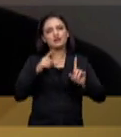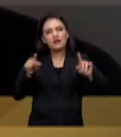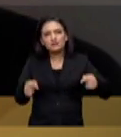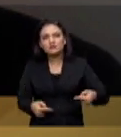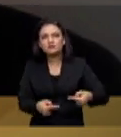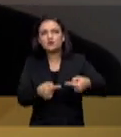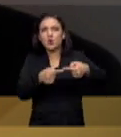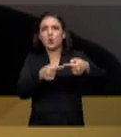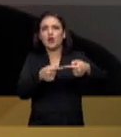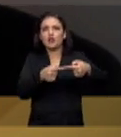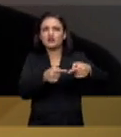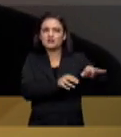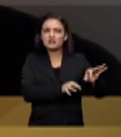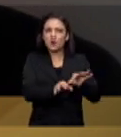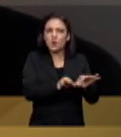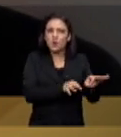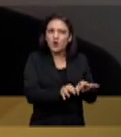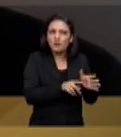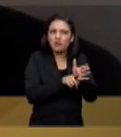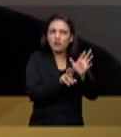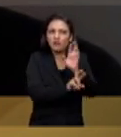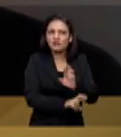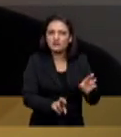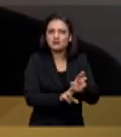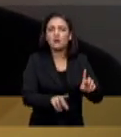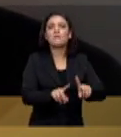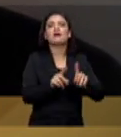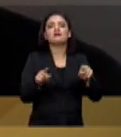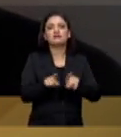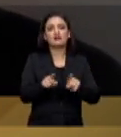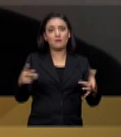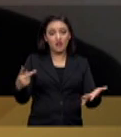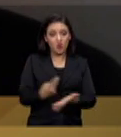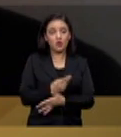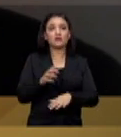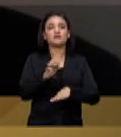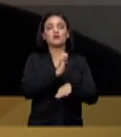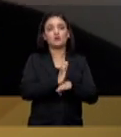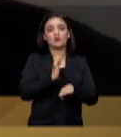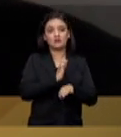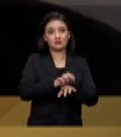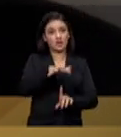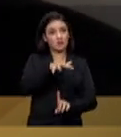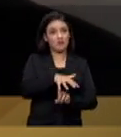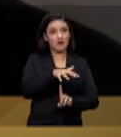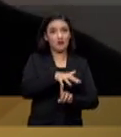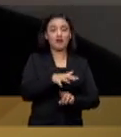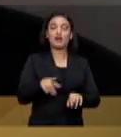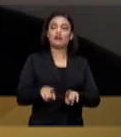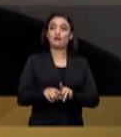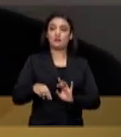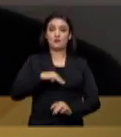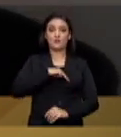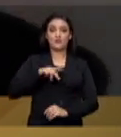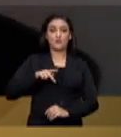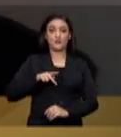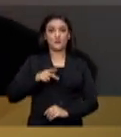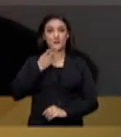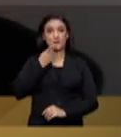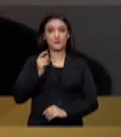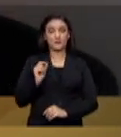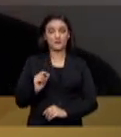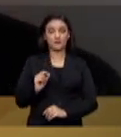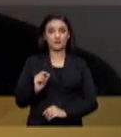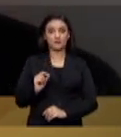mencionada operação e tenham sido praticados no Paraná. Afirma ainda o Ministério Público